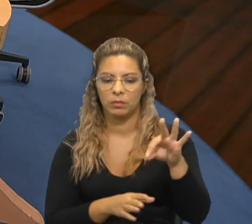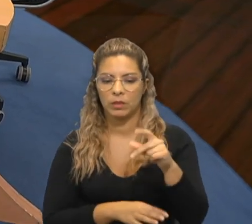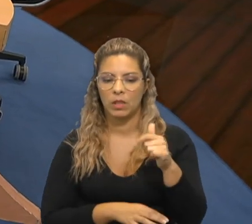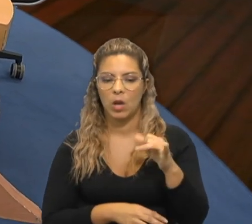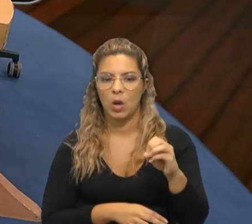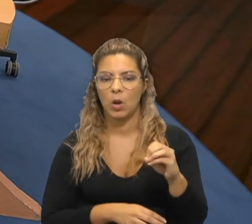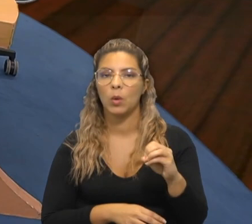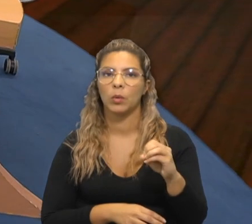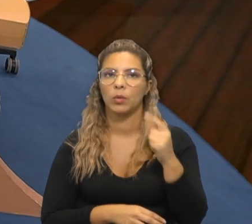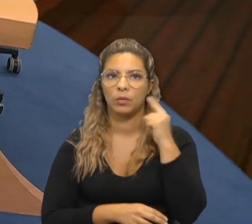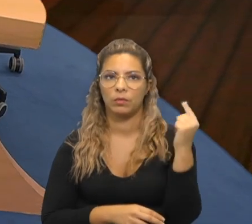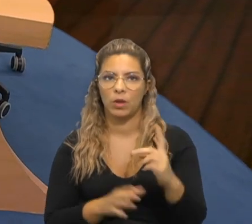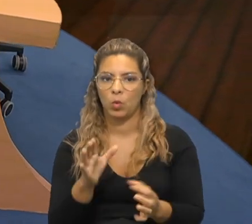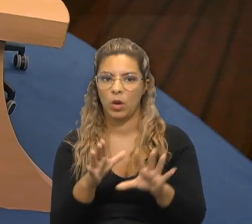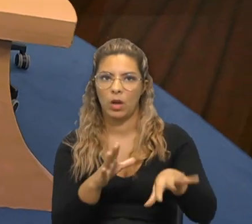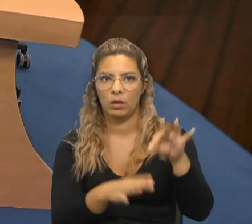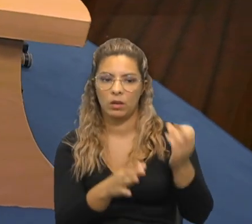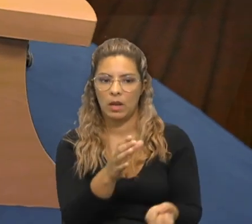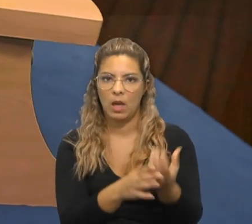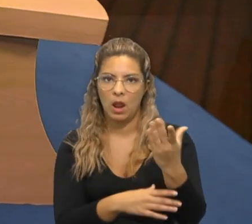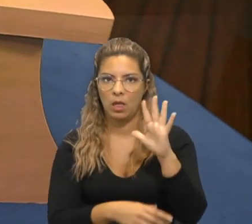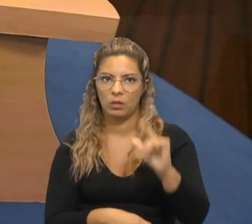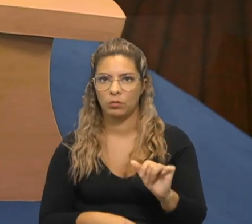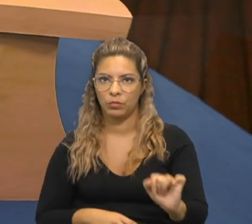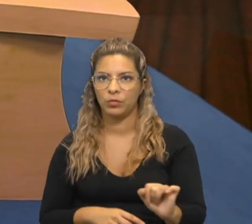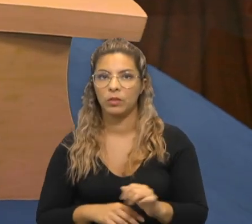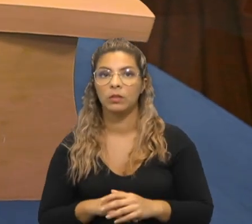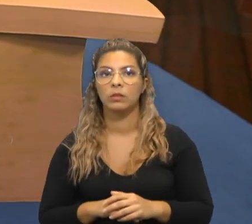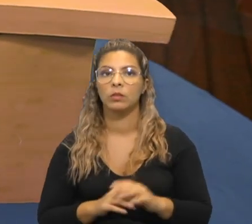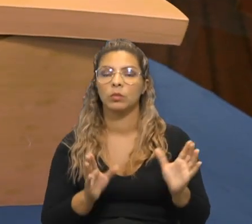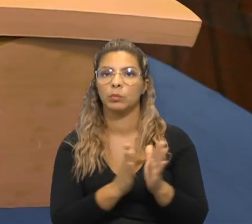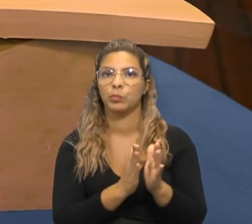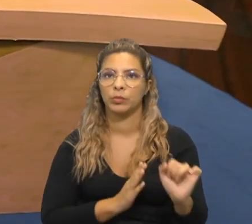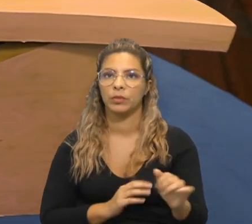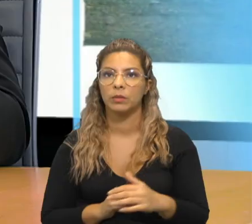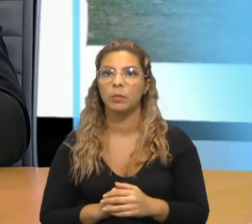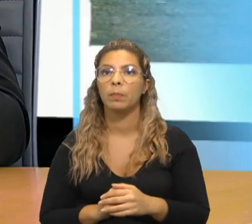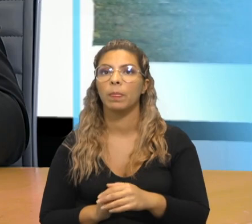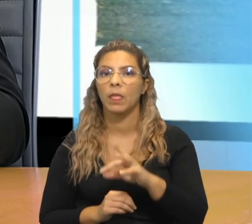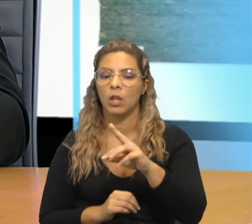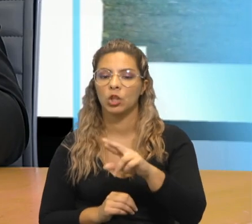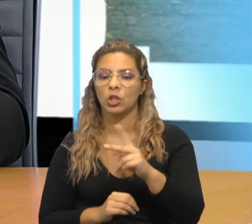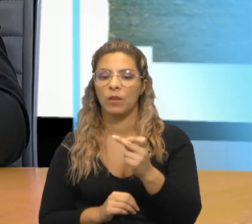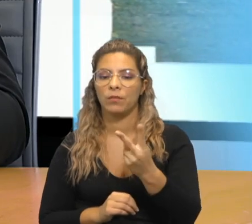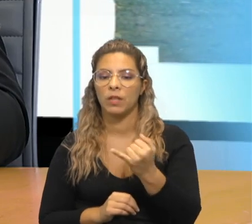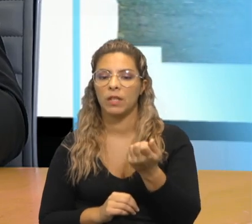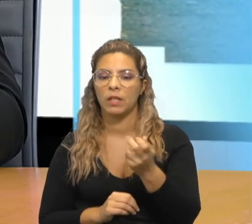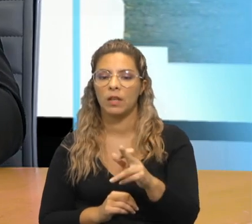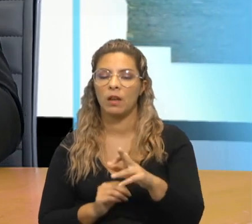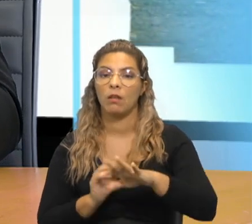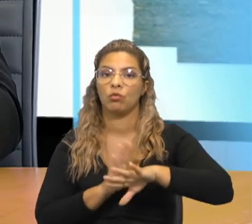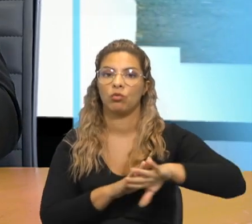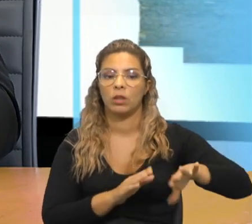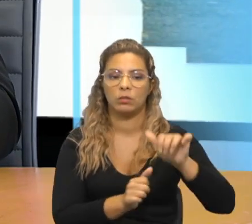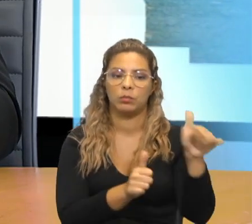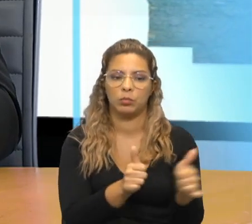em Lisboa. Sim. E eu gostava de destacar a história um pouco do padre Xavier Boano, este que está à esquerda do padre Tiago